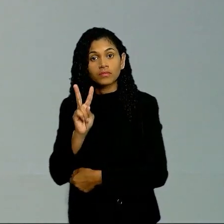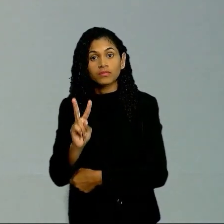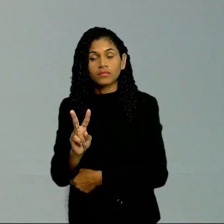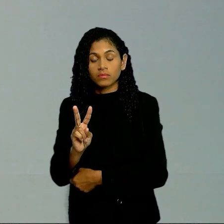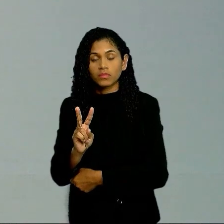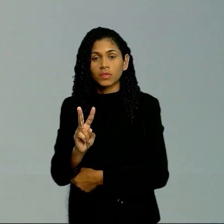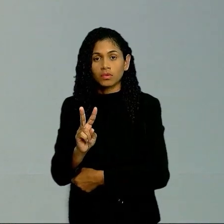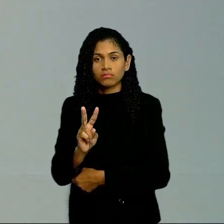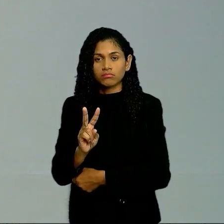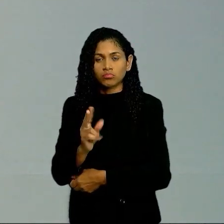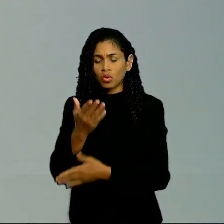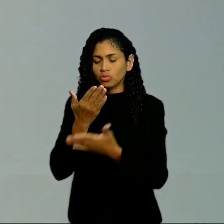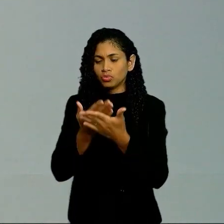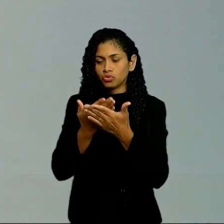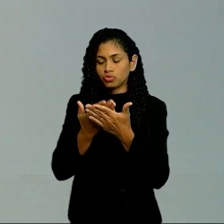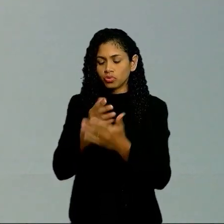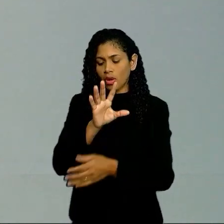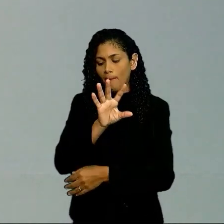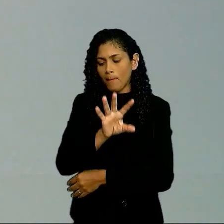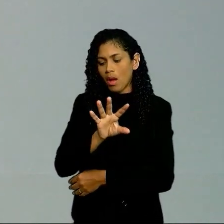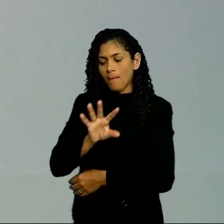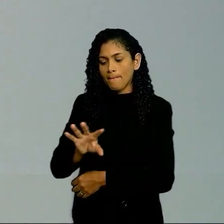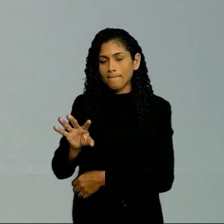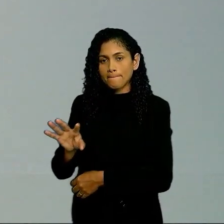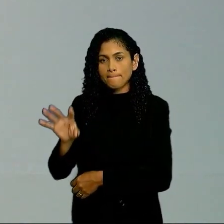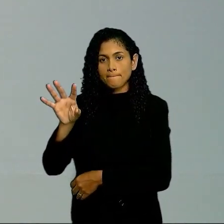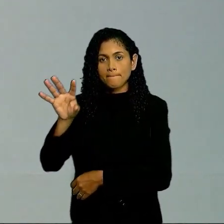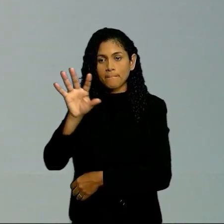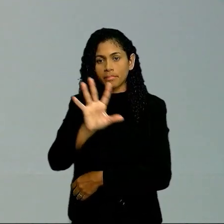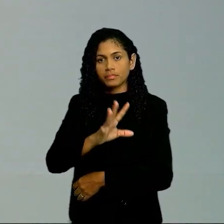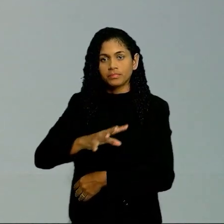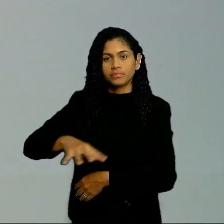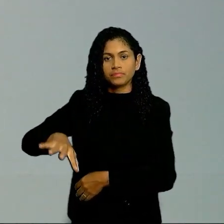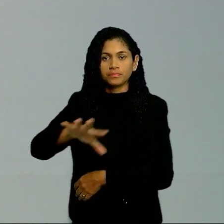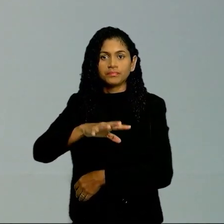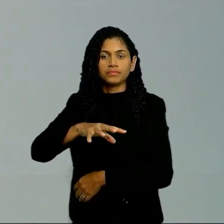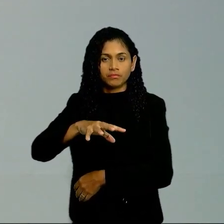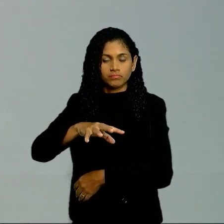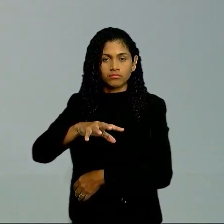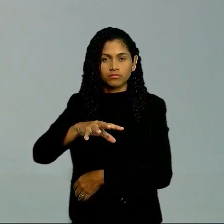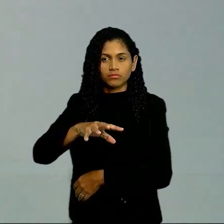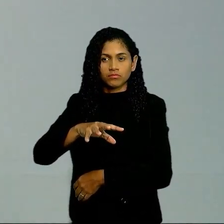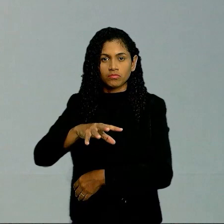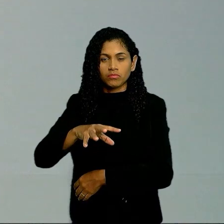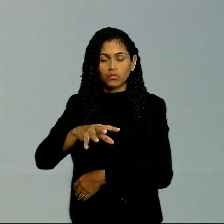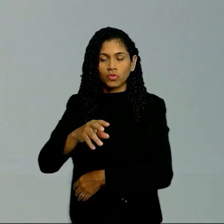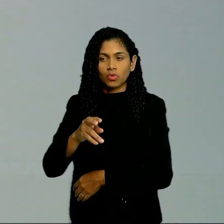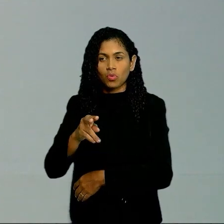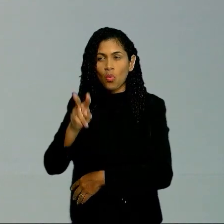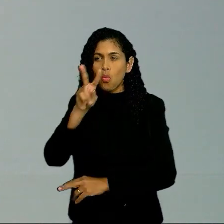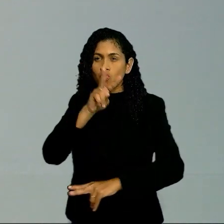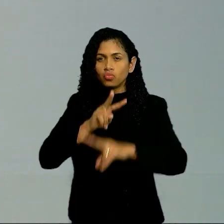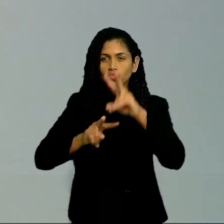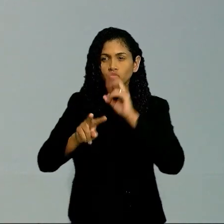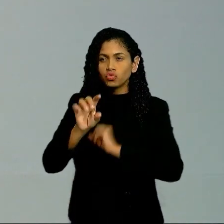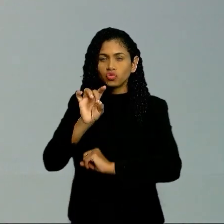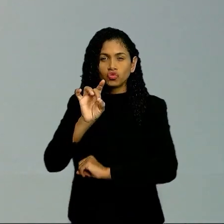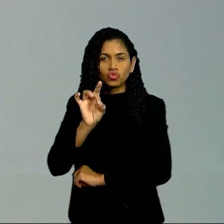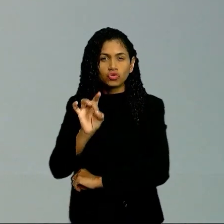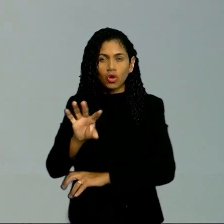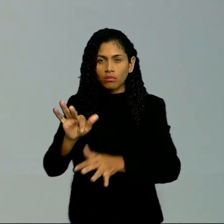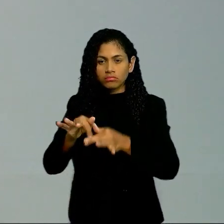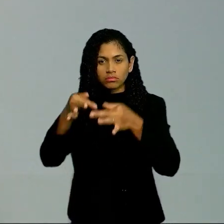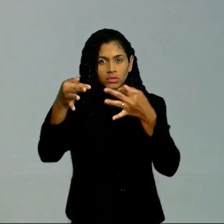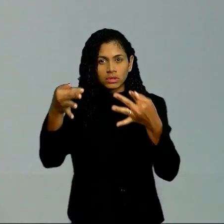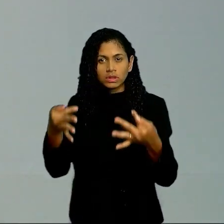em diversos campos, tudo bem? A gente não olha só a grandeza como uma coisa simples ali.